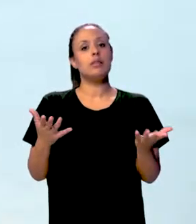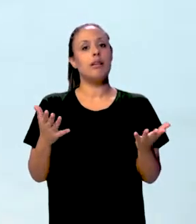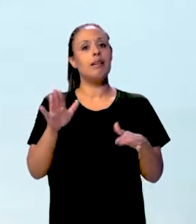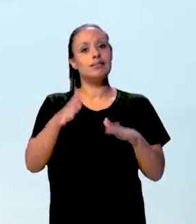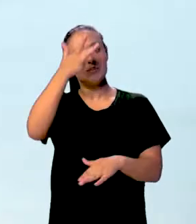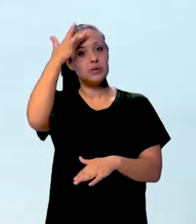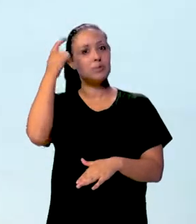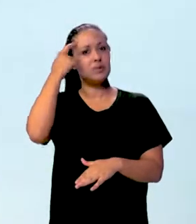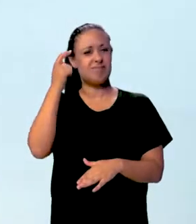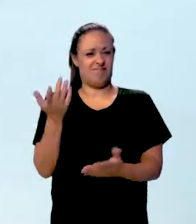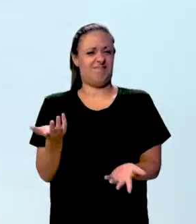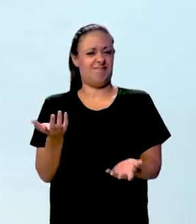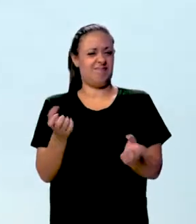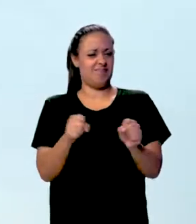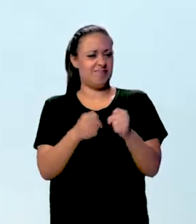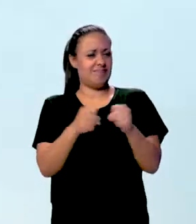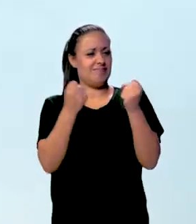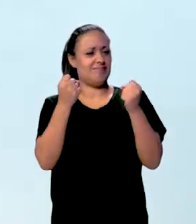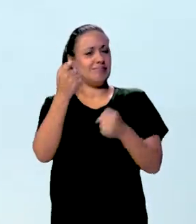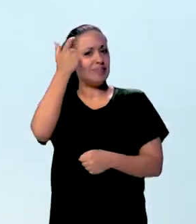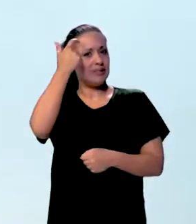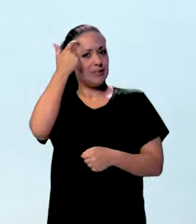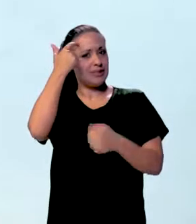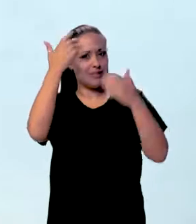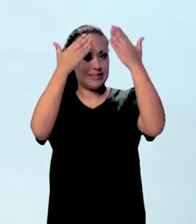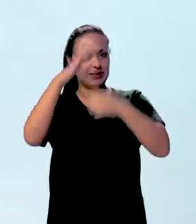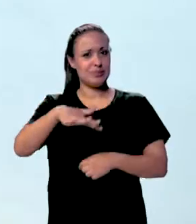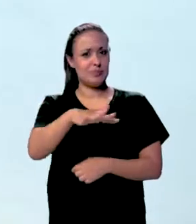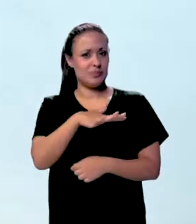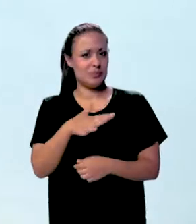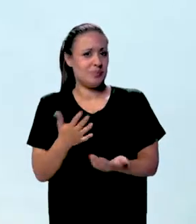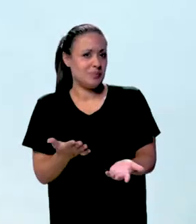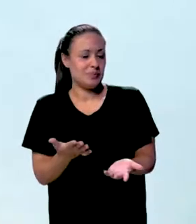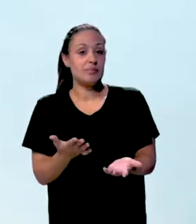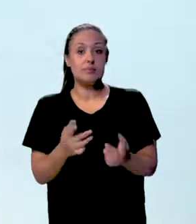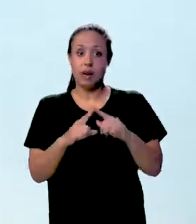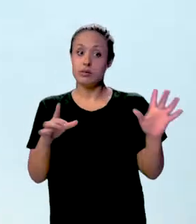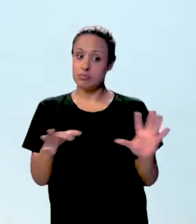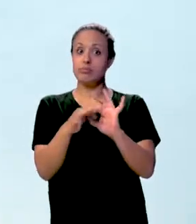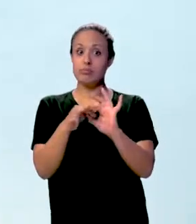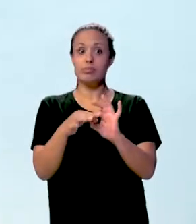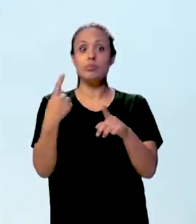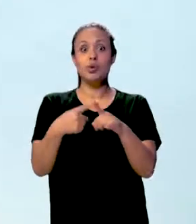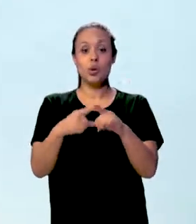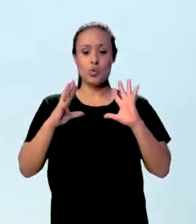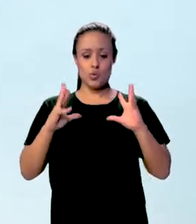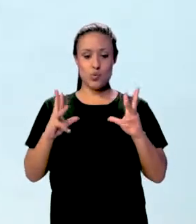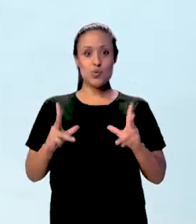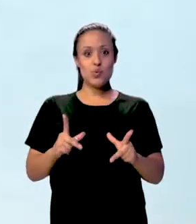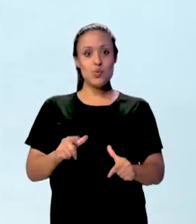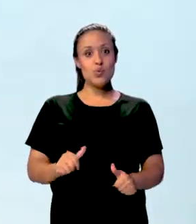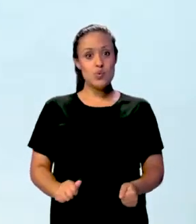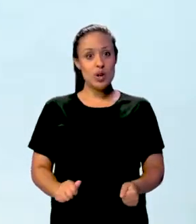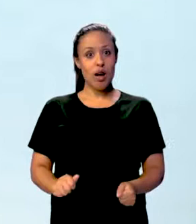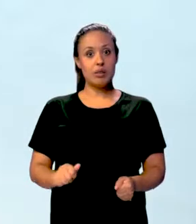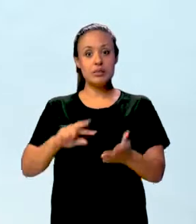pessoas pensam, o que isso tem a ver com descolonizar a psicologia, né? Só se cura aquilo que é doente. Então, se a gente